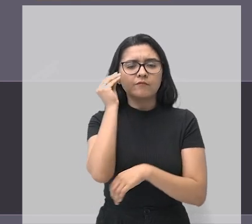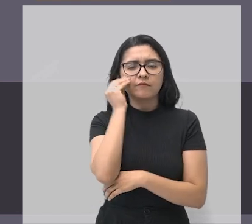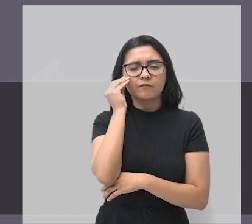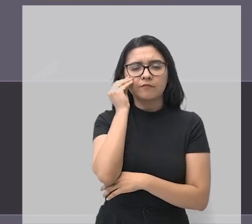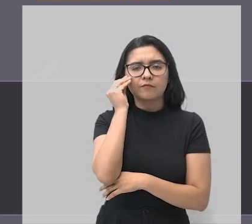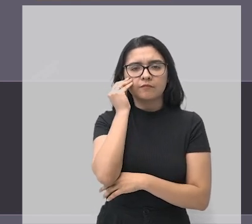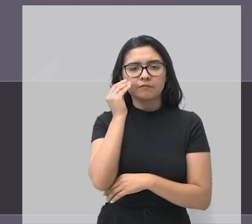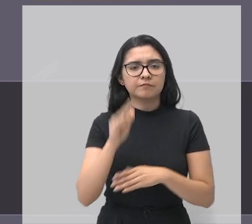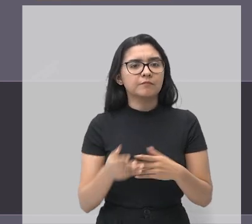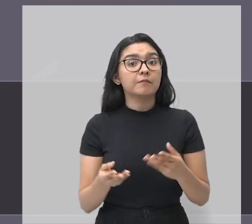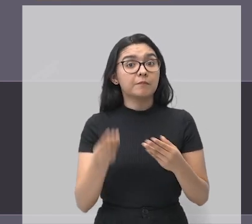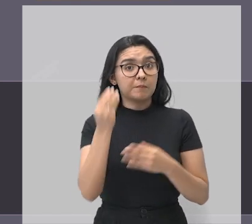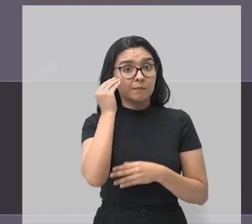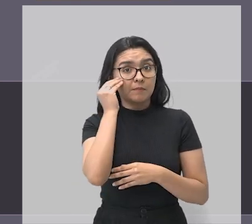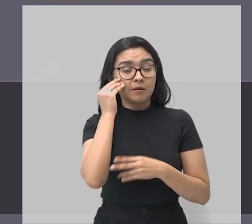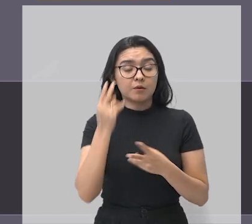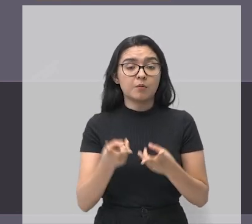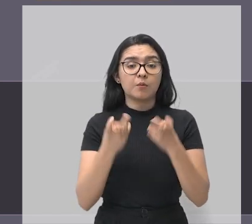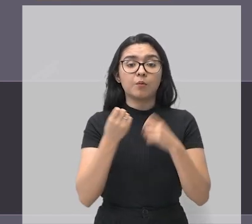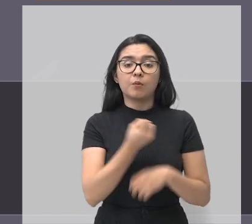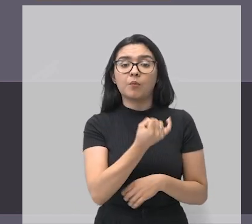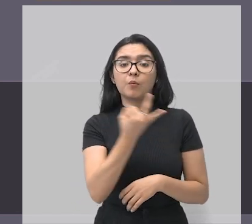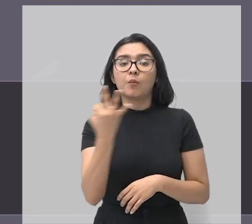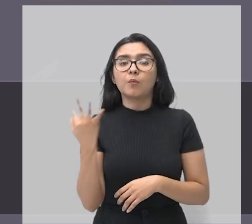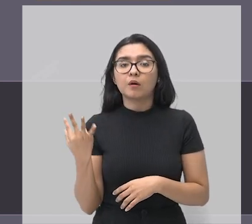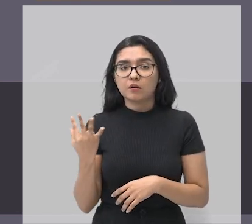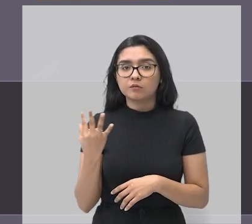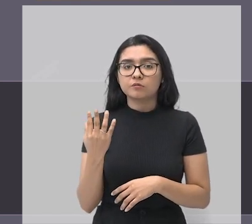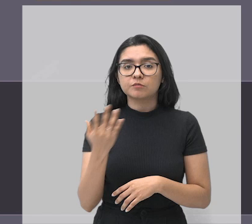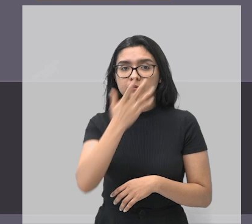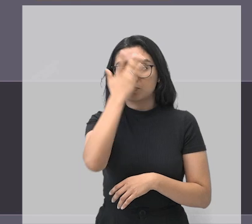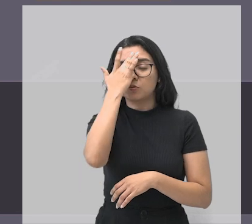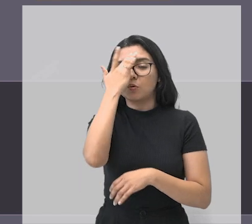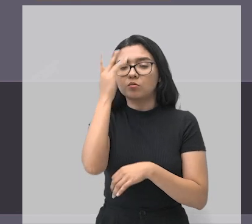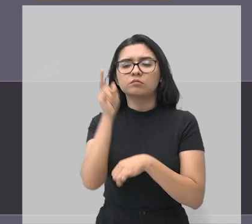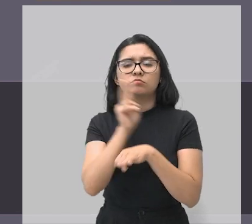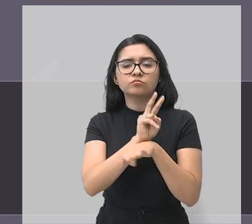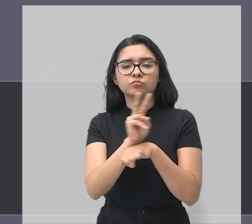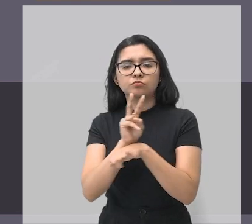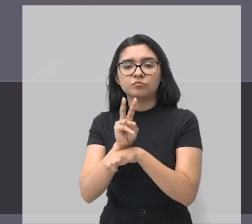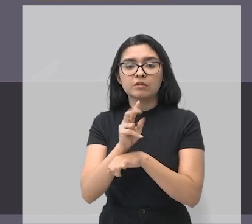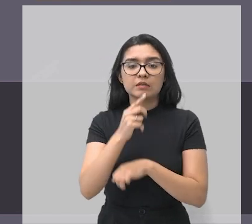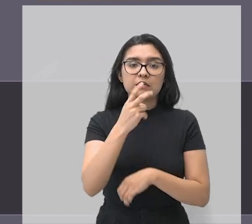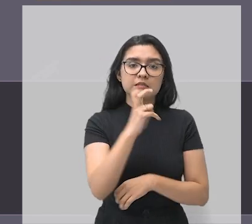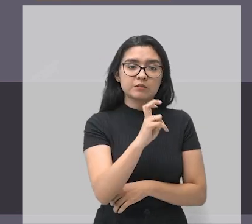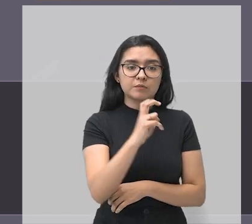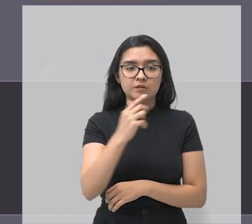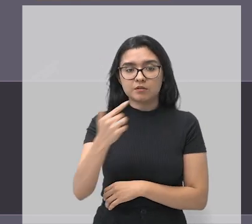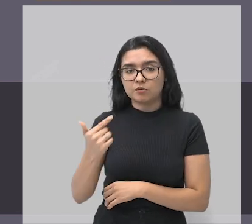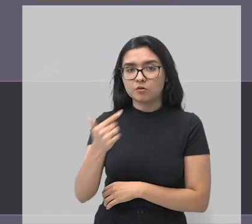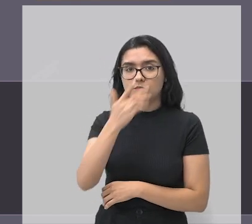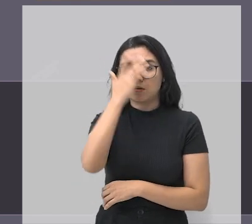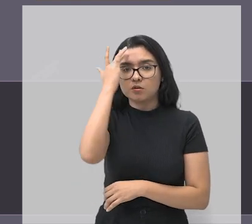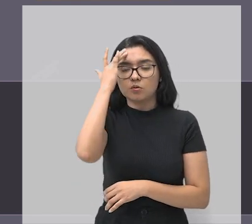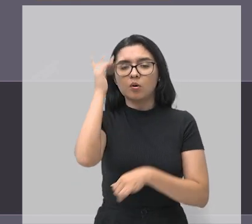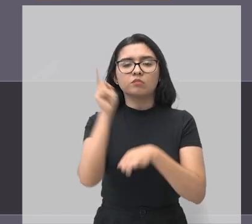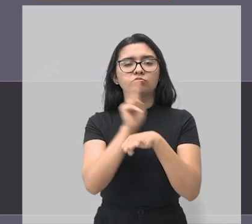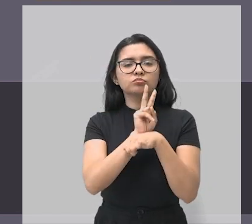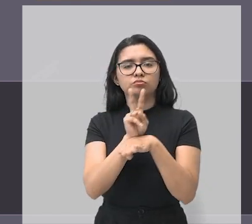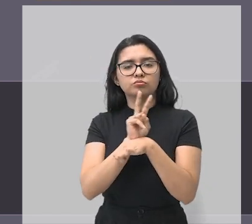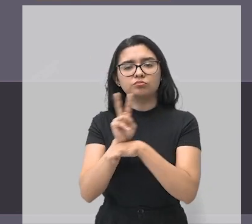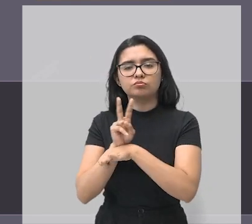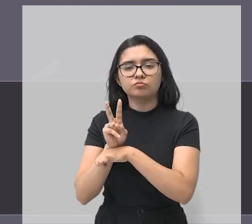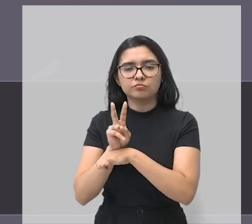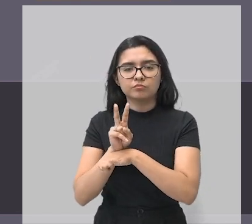observem quantos juízes nós temos na prova de natação. São 52 juízes fiscalizando